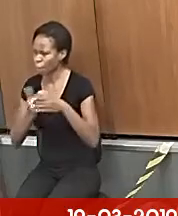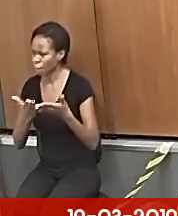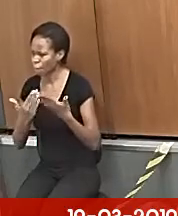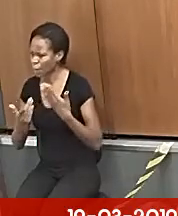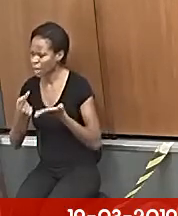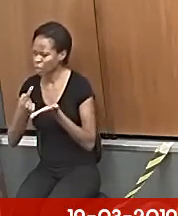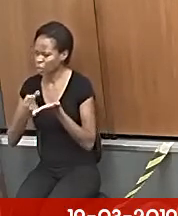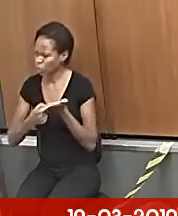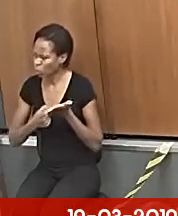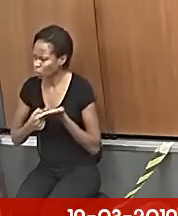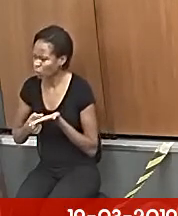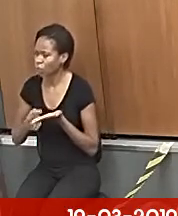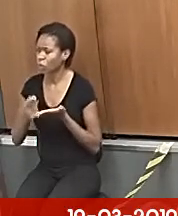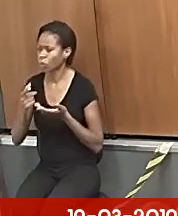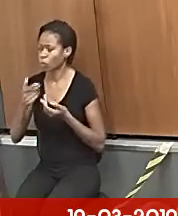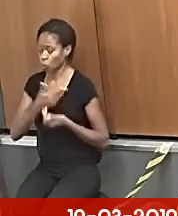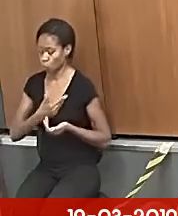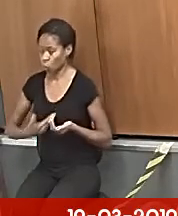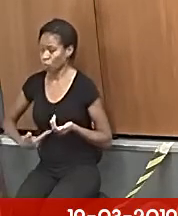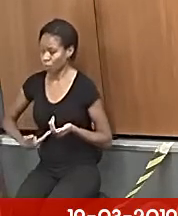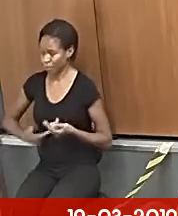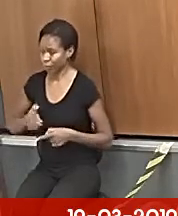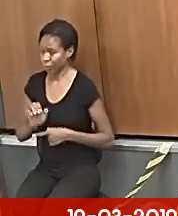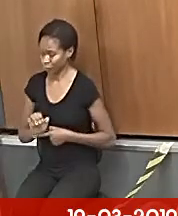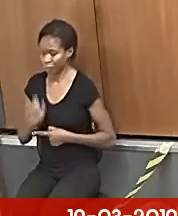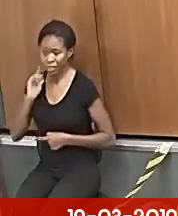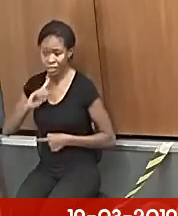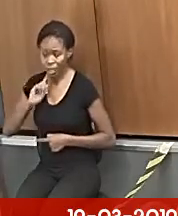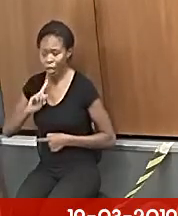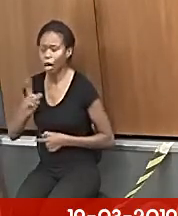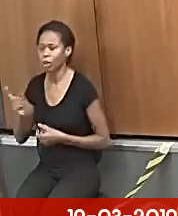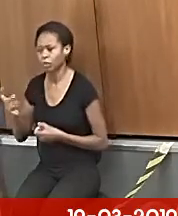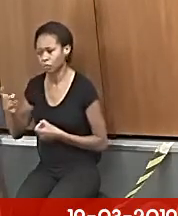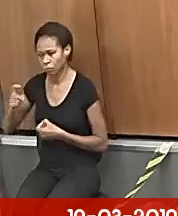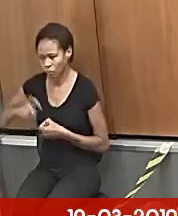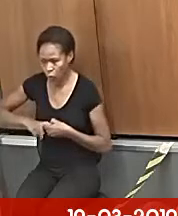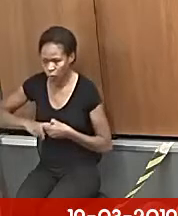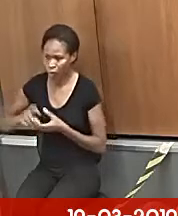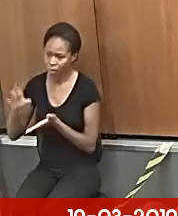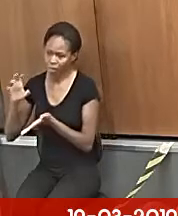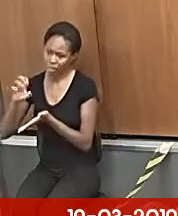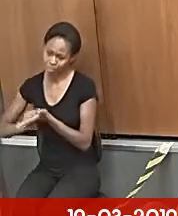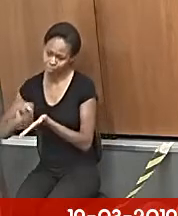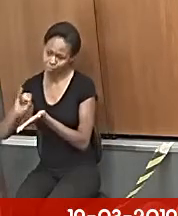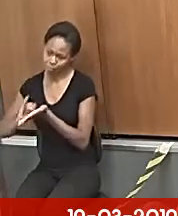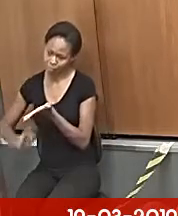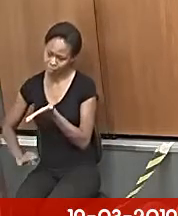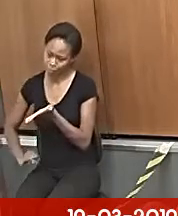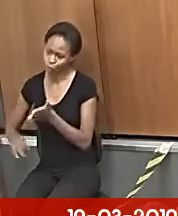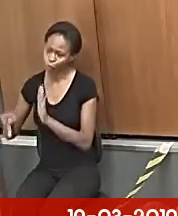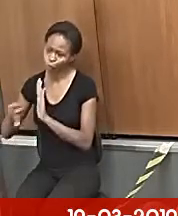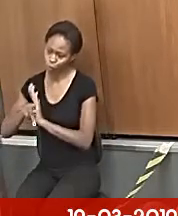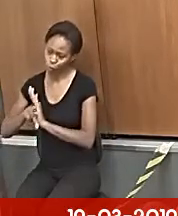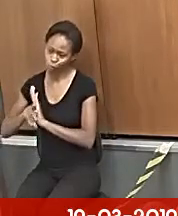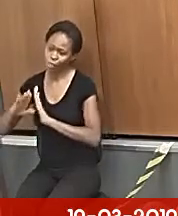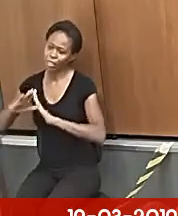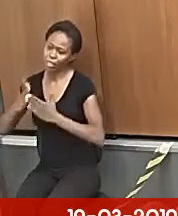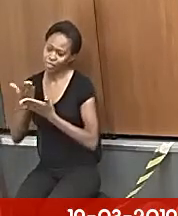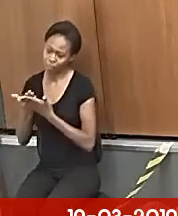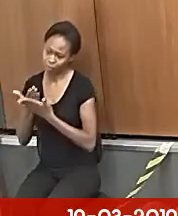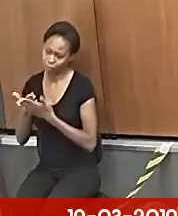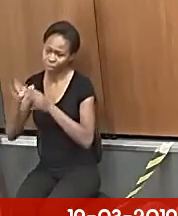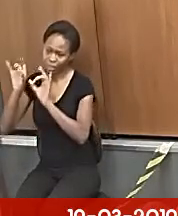intermediado pela comissão voltou a matrícula nas escolas né essas escolas especiais